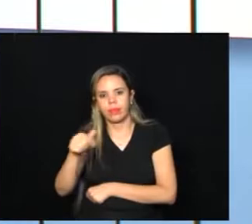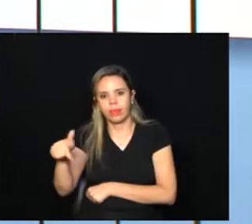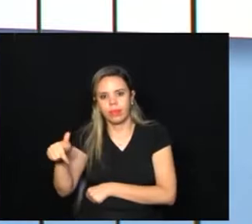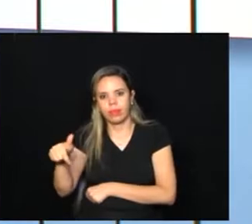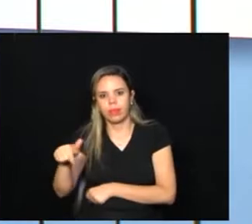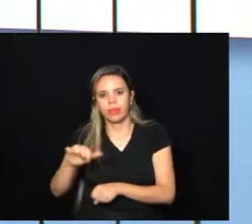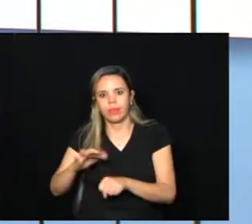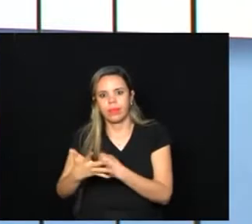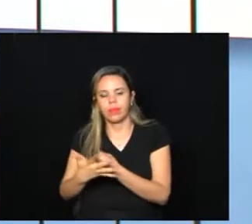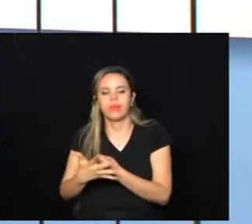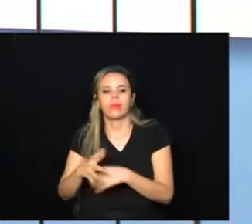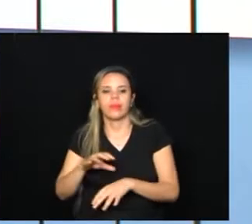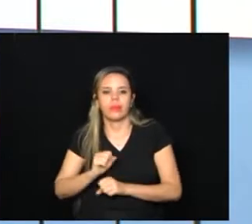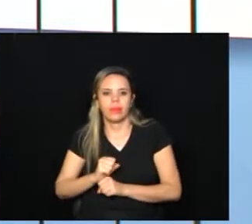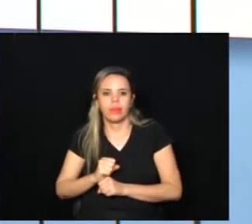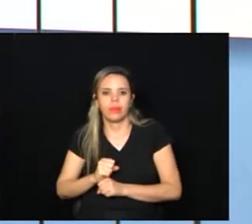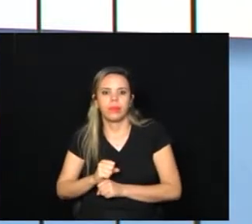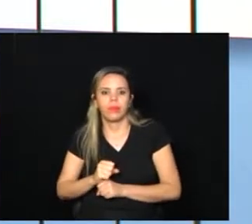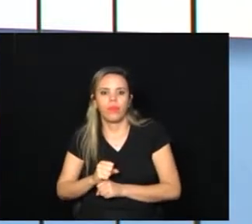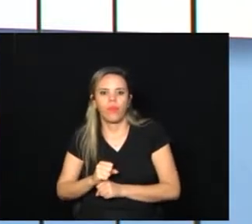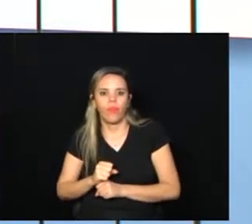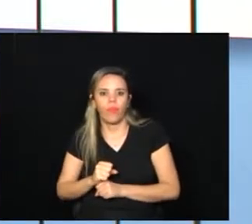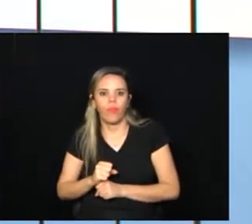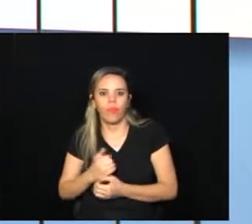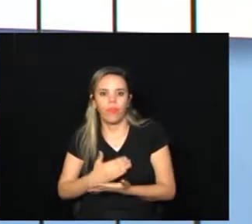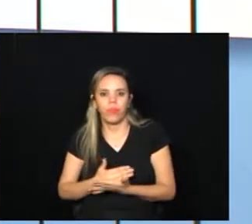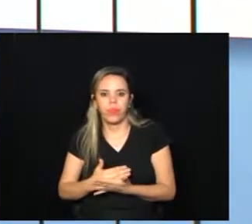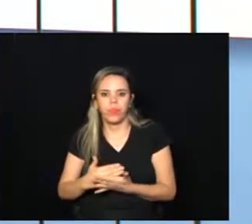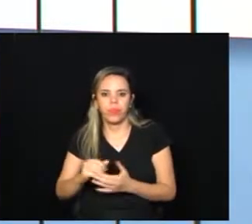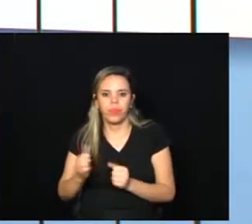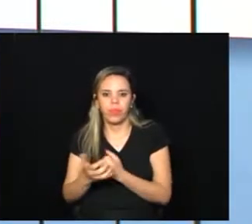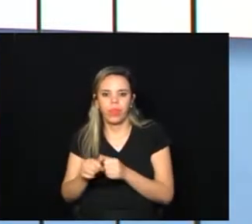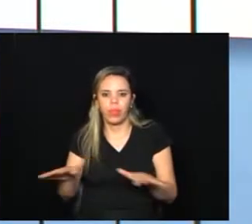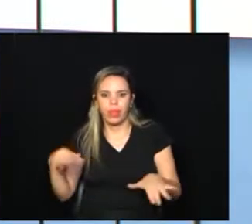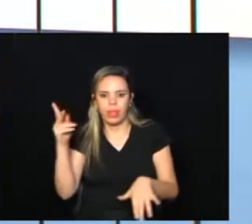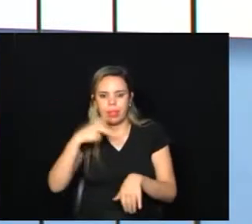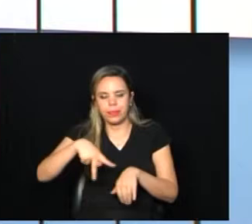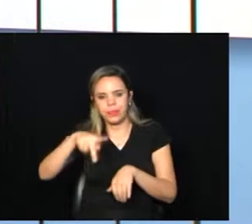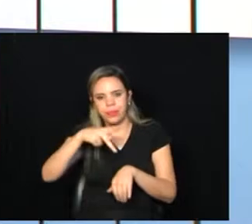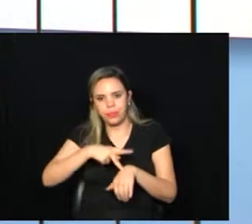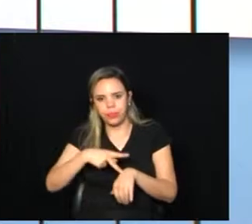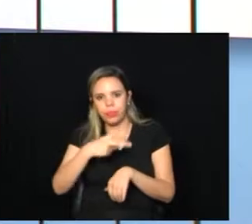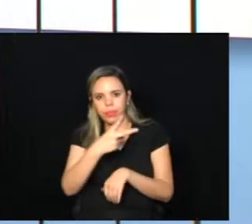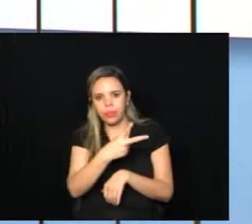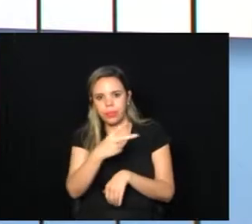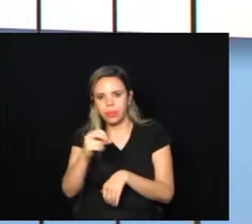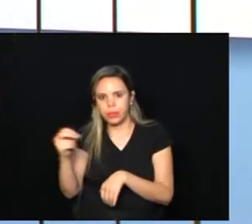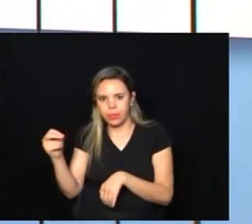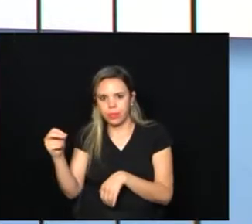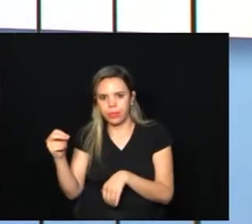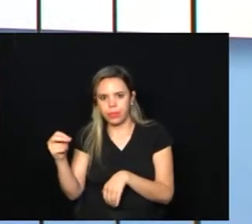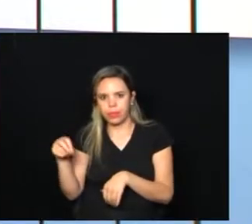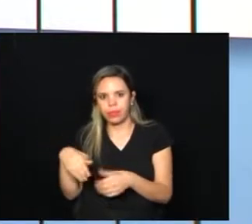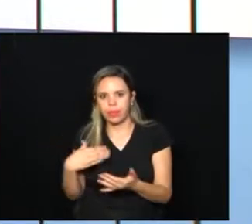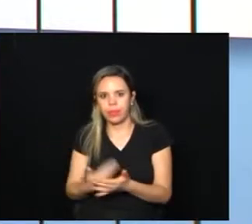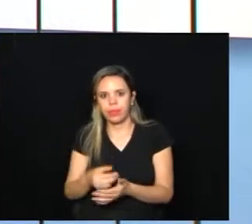21.069.017 casos da Covid-19 desde o início da pandemia no país em 2020.